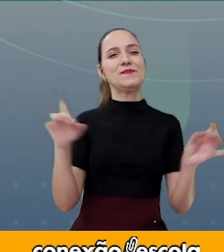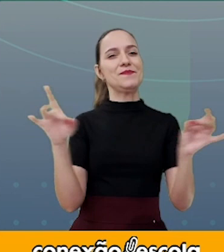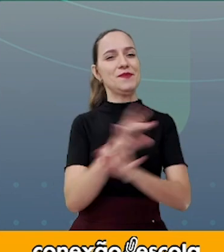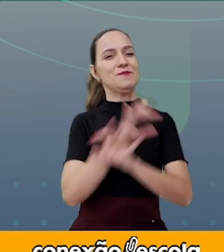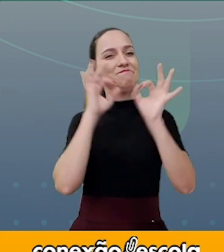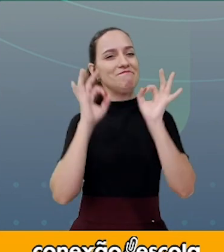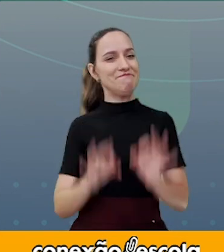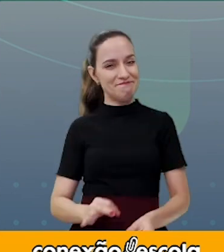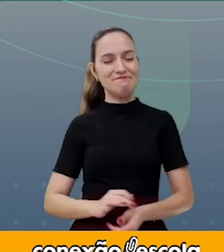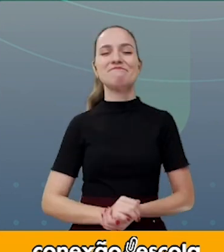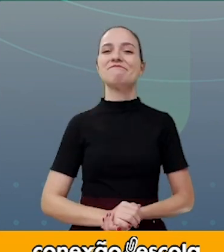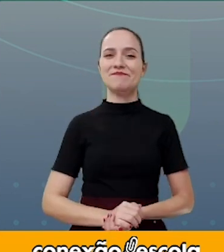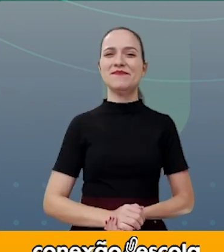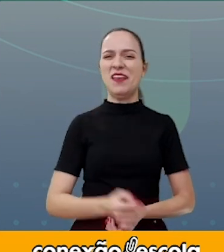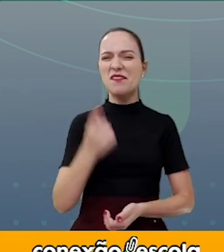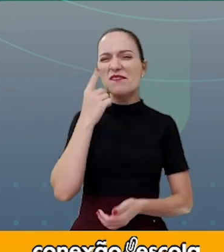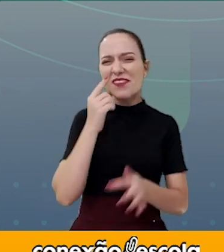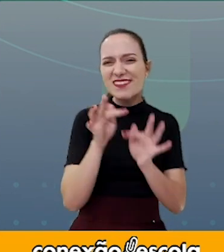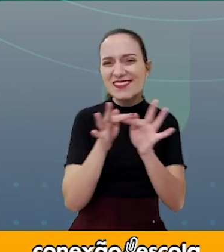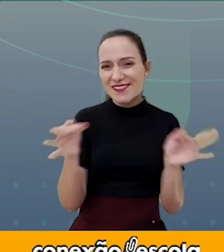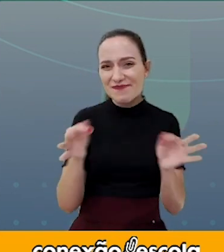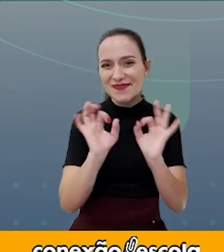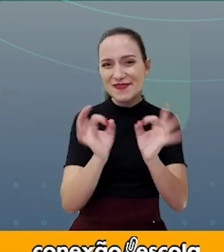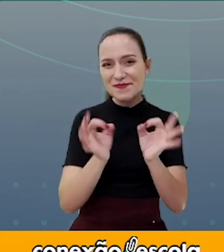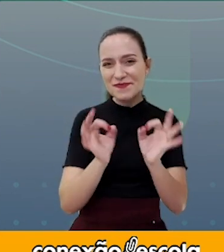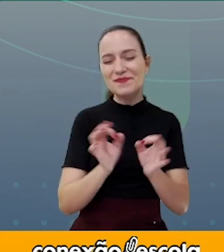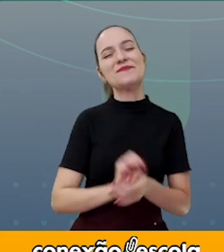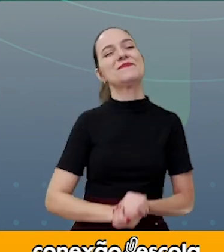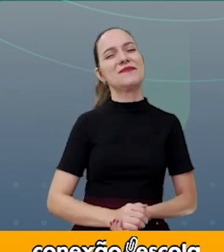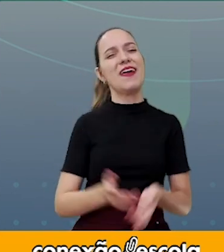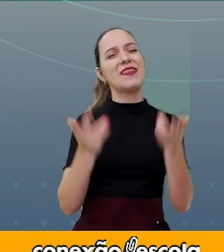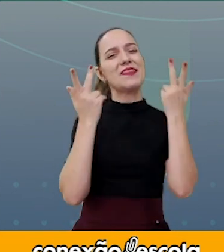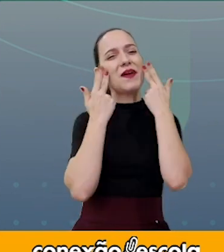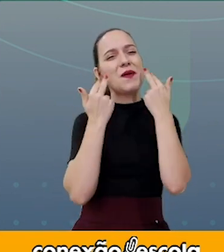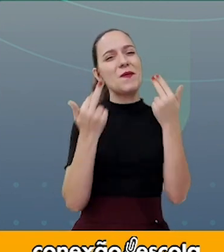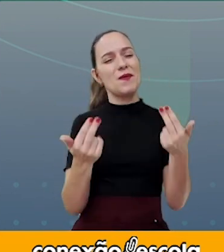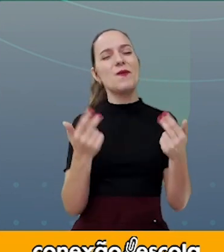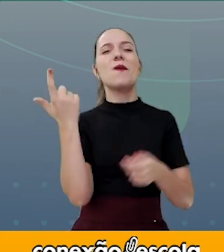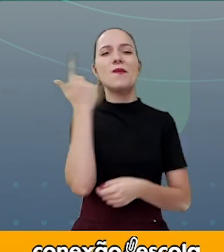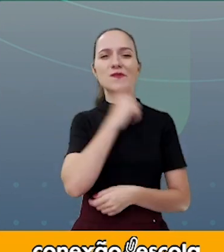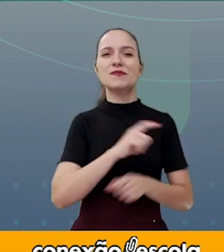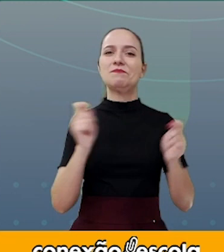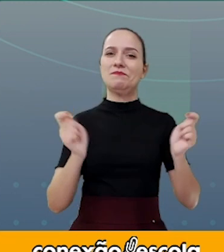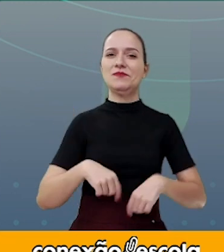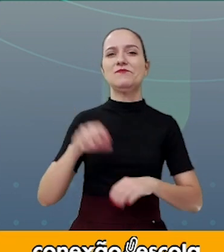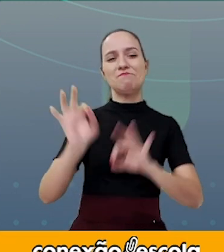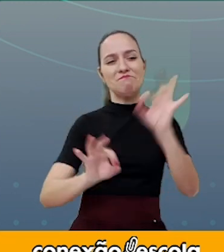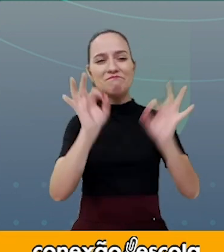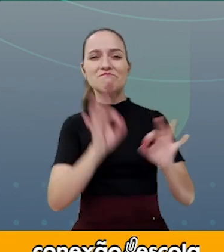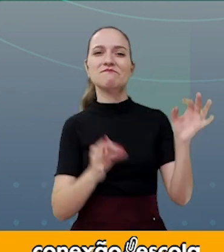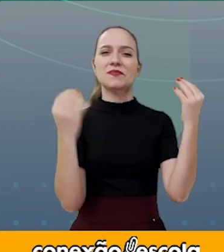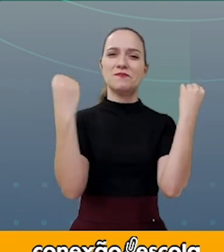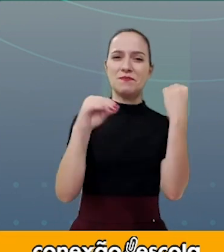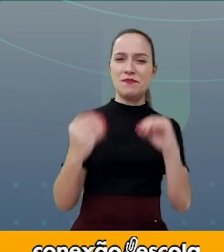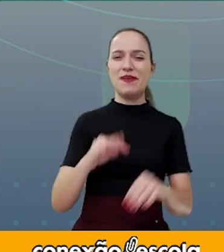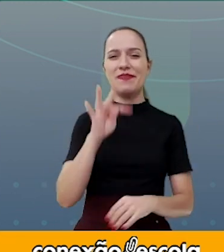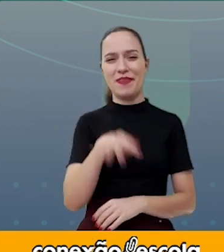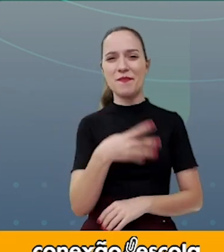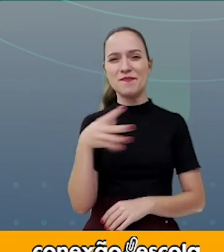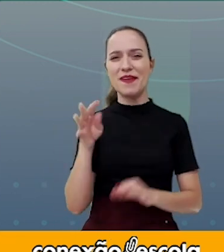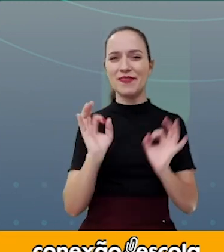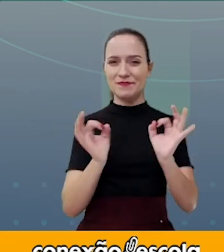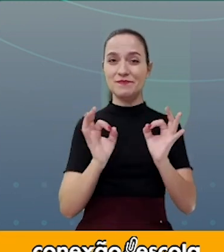está completa. Viu como é simples? Muito tranquilo trabalhar com tabelas, não é mesmo?